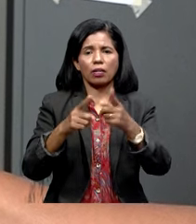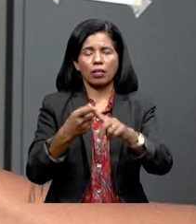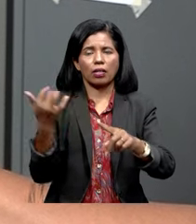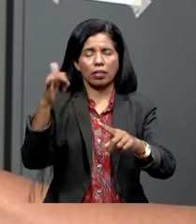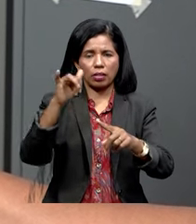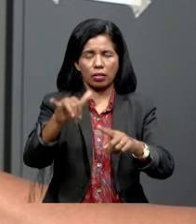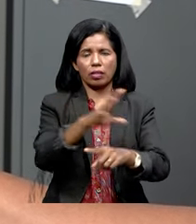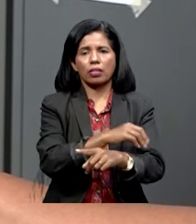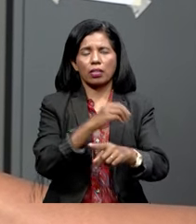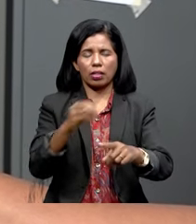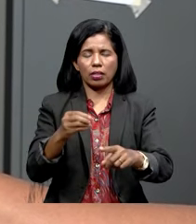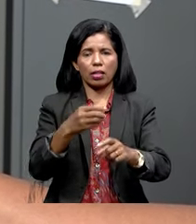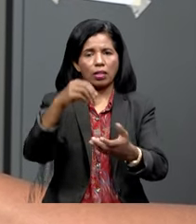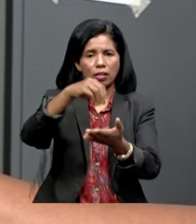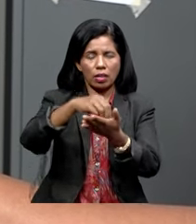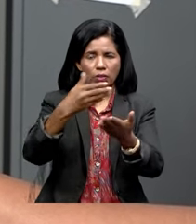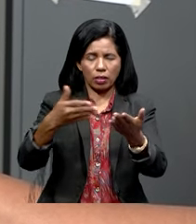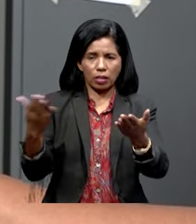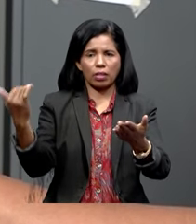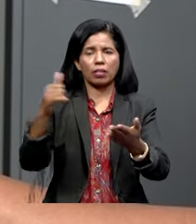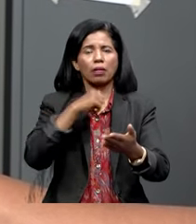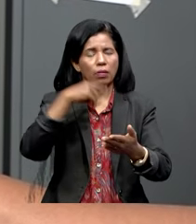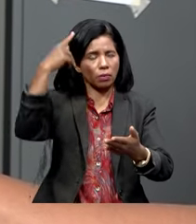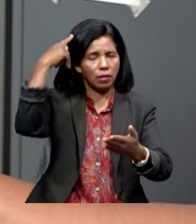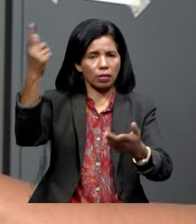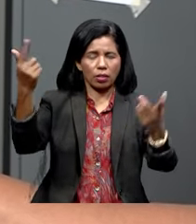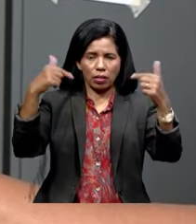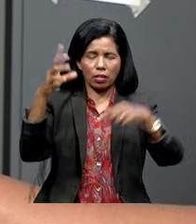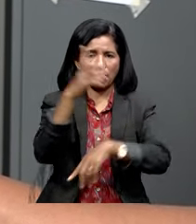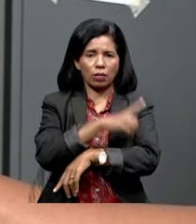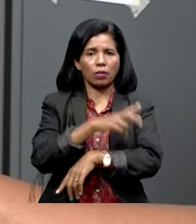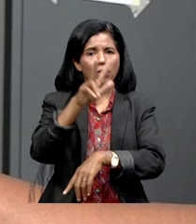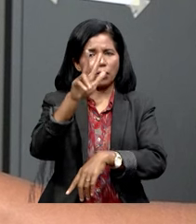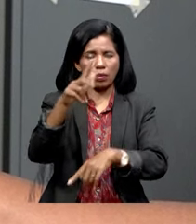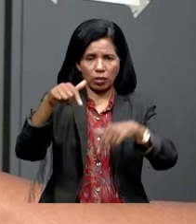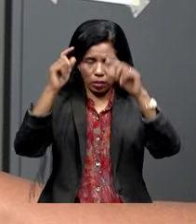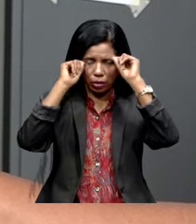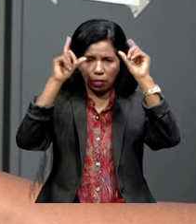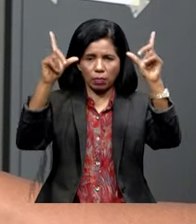que opera equipamento durante o Papa Nista de Lorontolo e Timor.